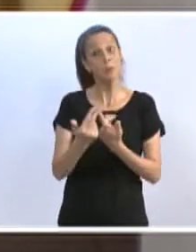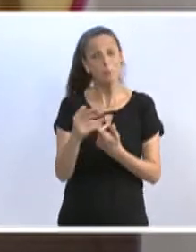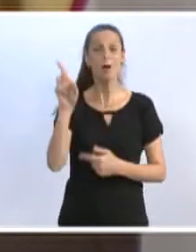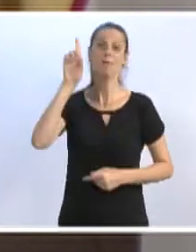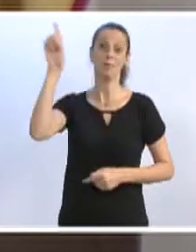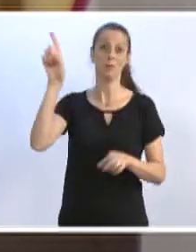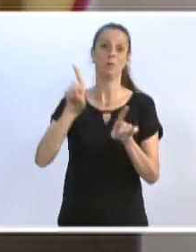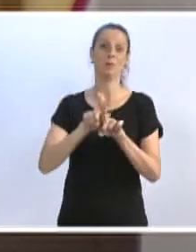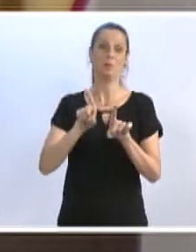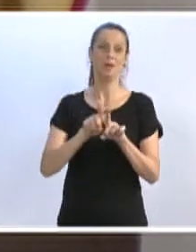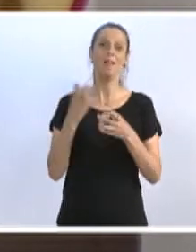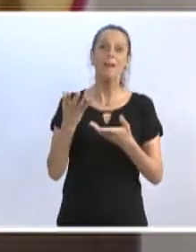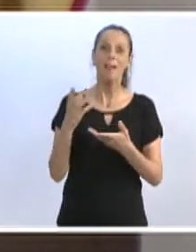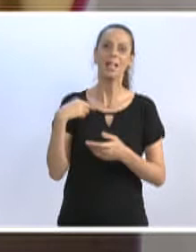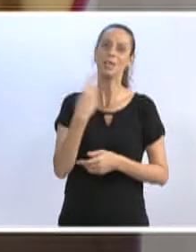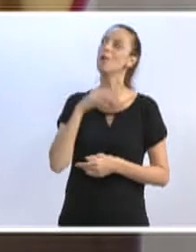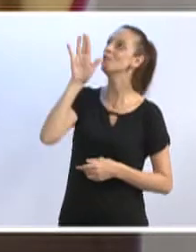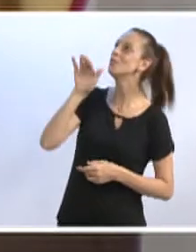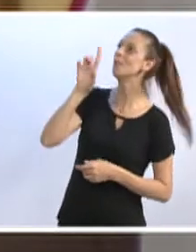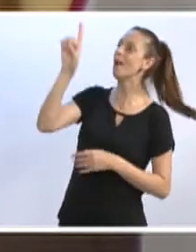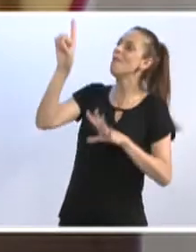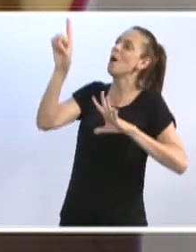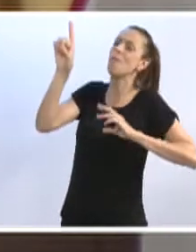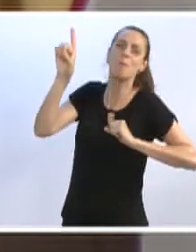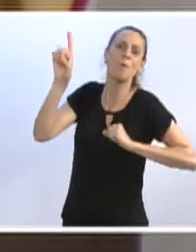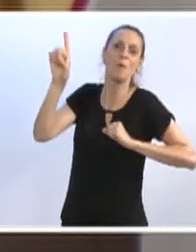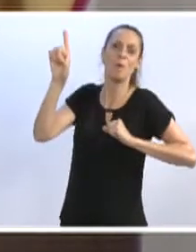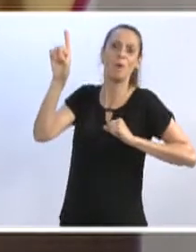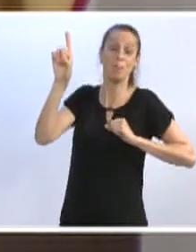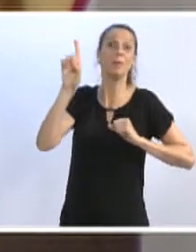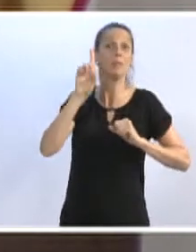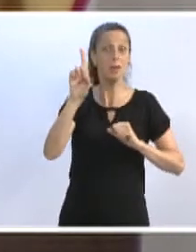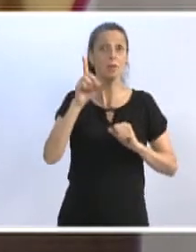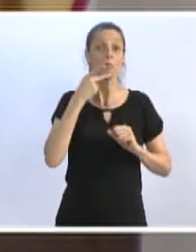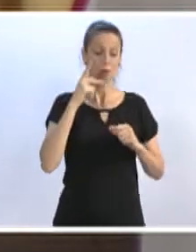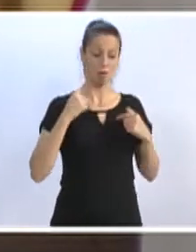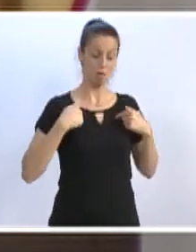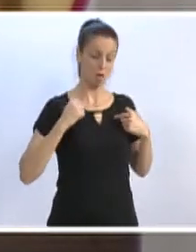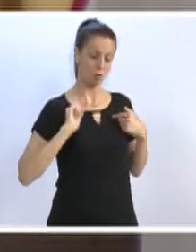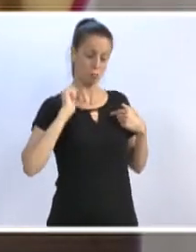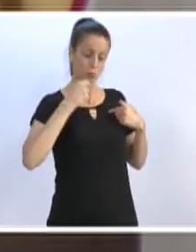Deus quer ser nomeado. Ele é meu amor. Eu sou o Senhor teu Deus.